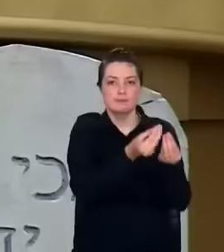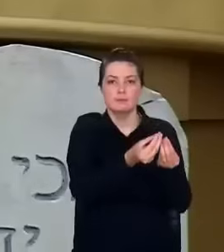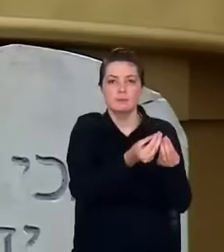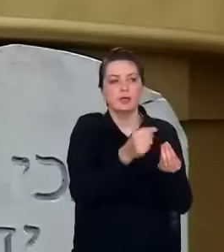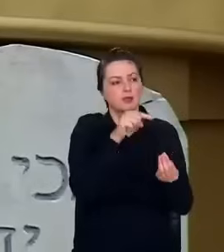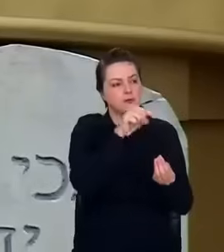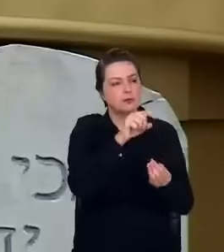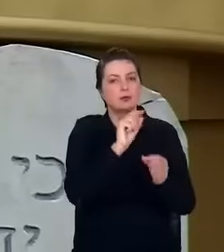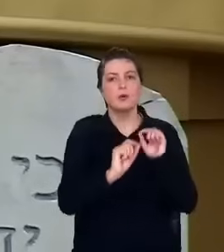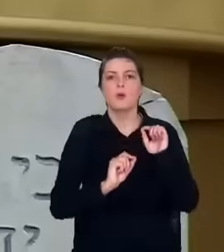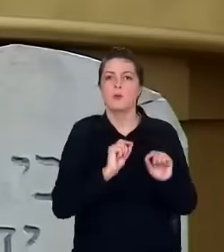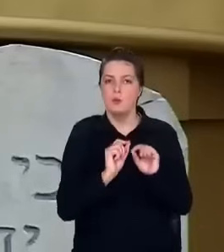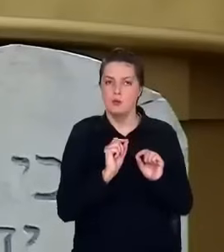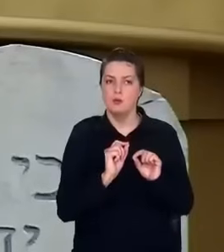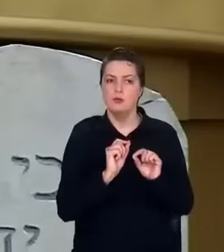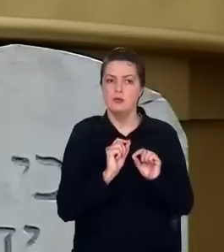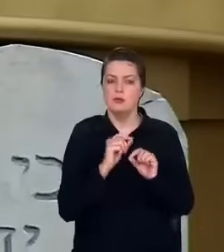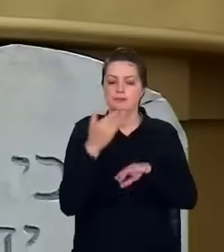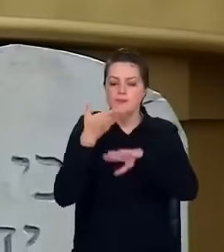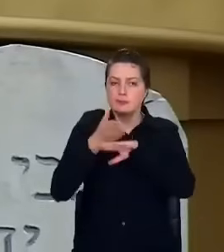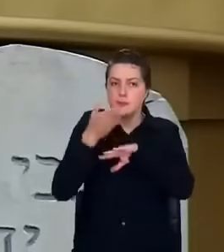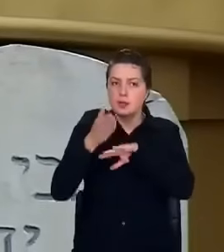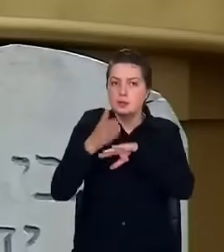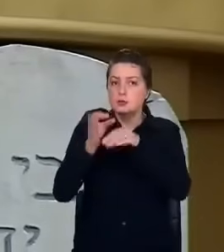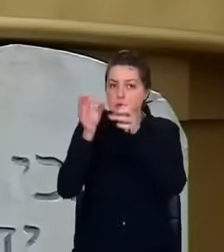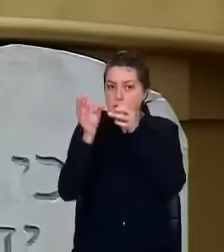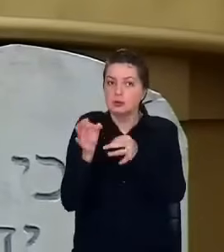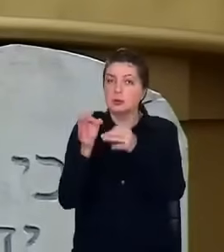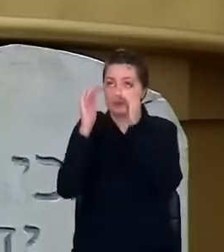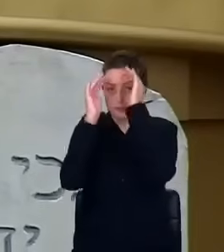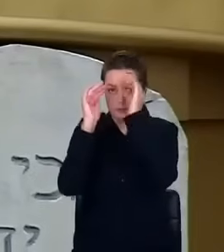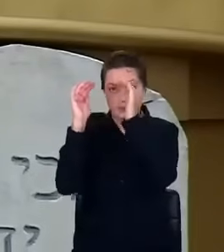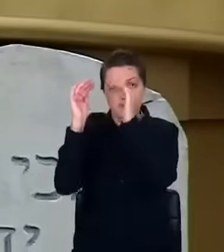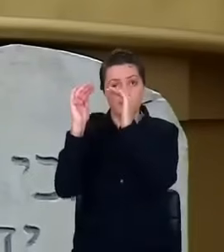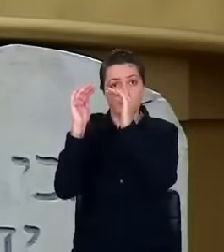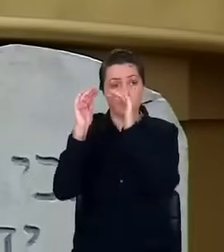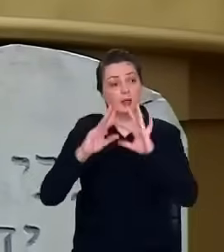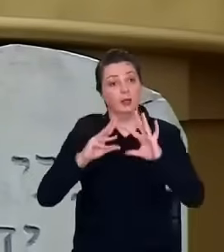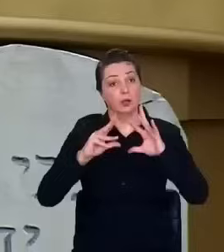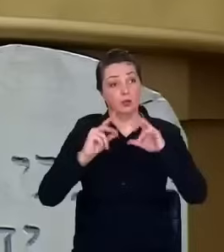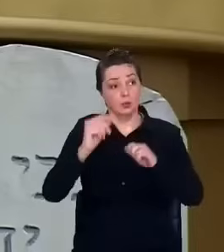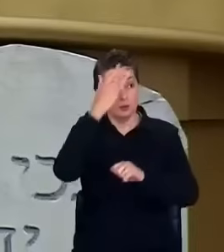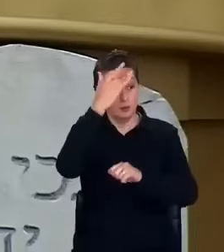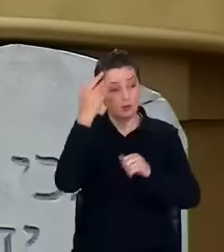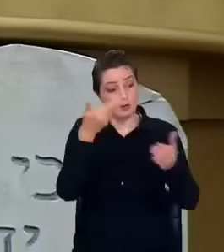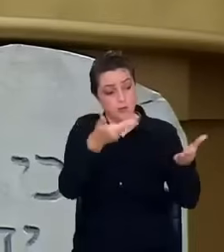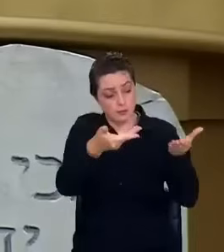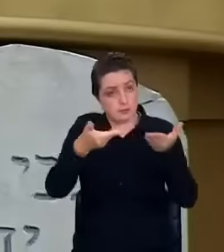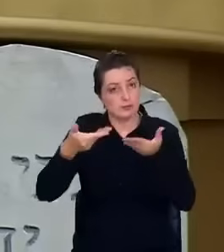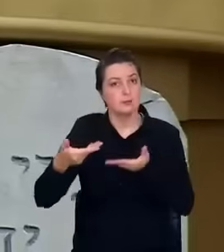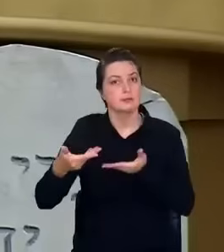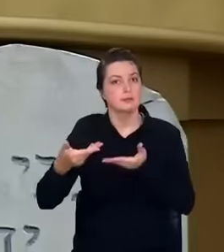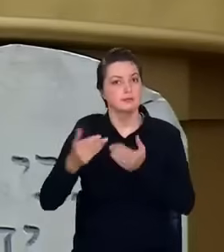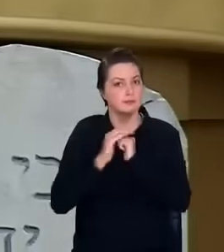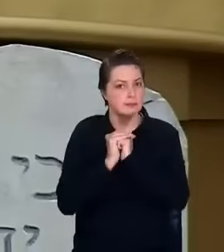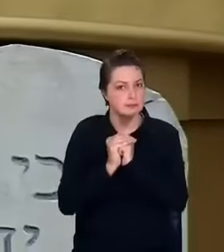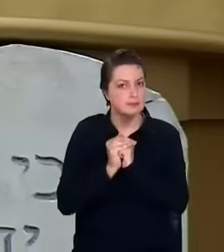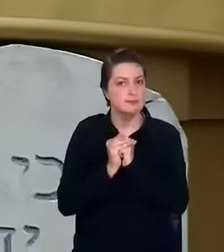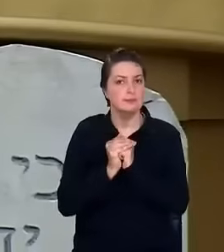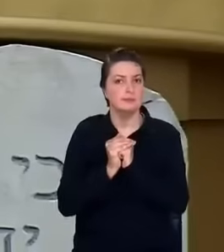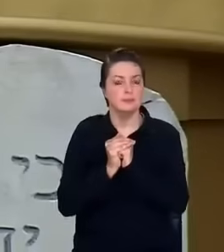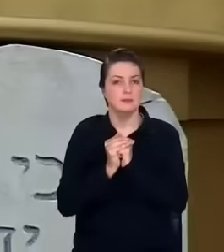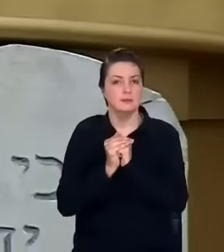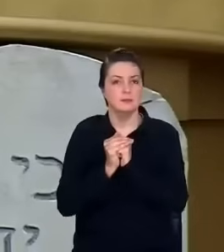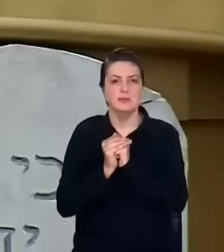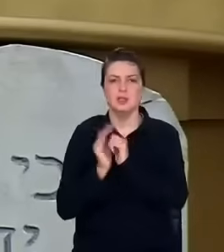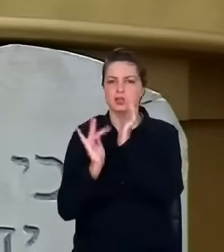que você não erre na sua vida. E todos são bem-vindos. Amém? Todos.